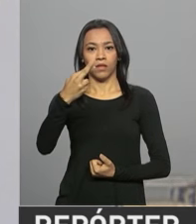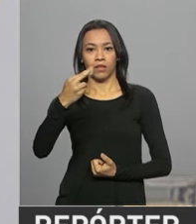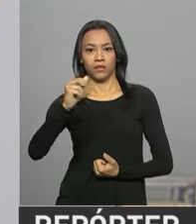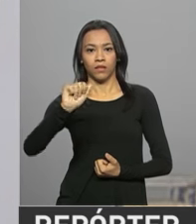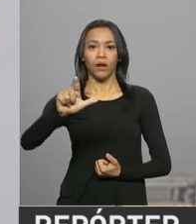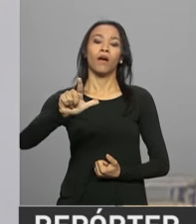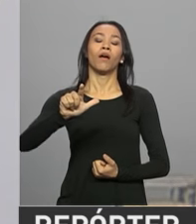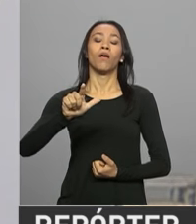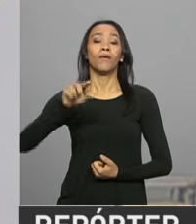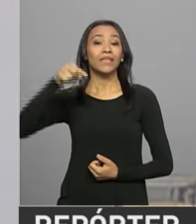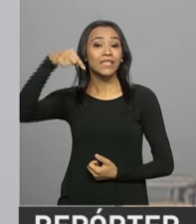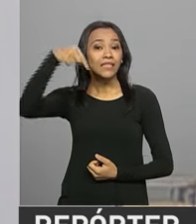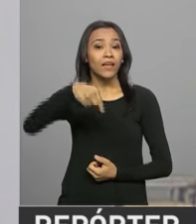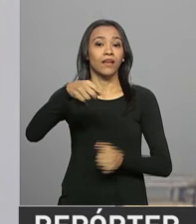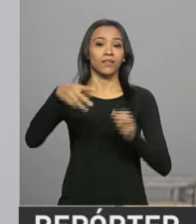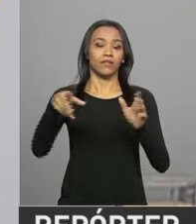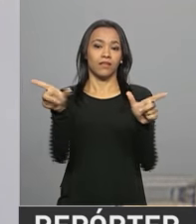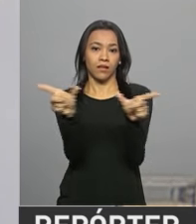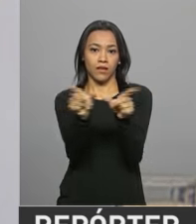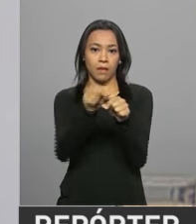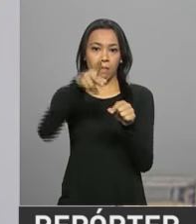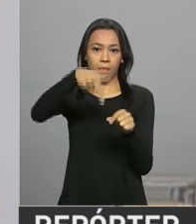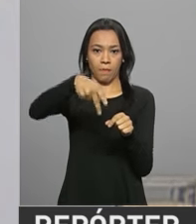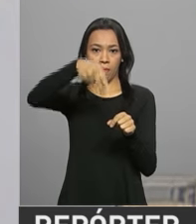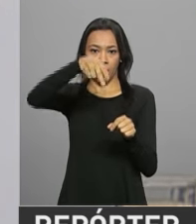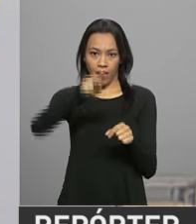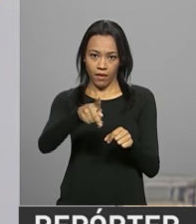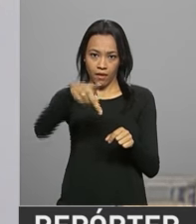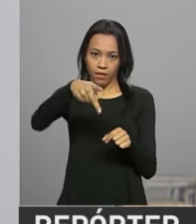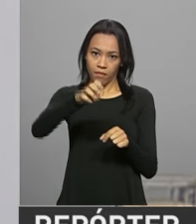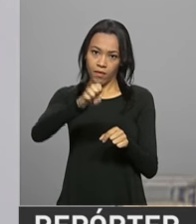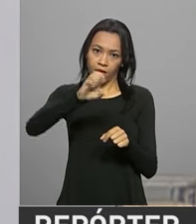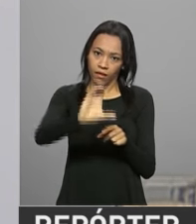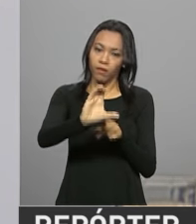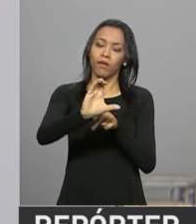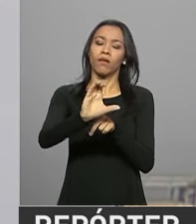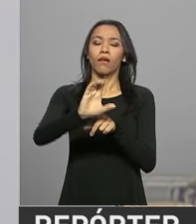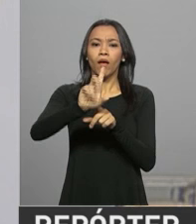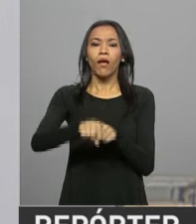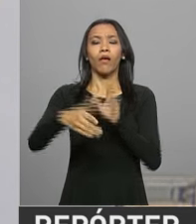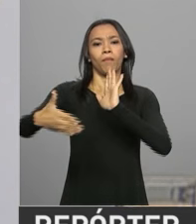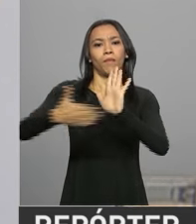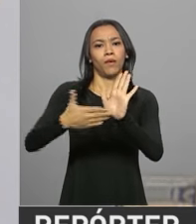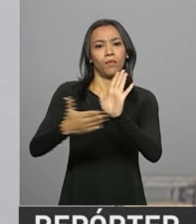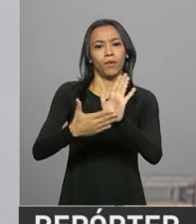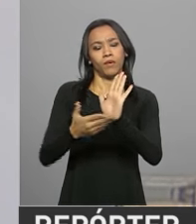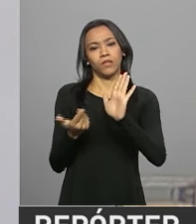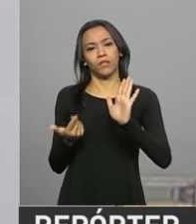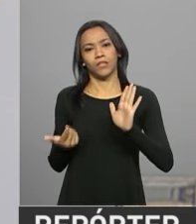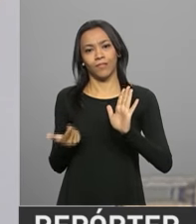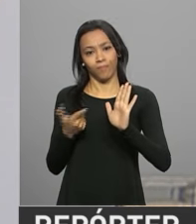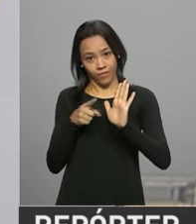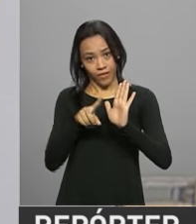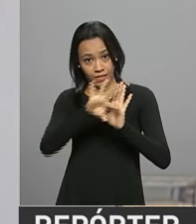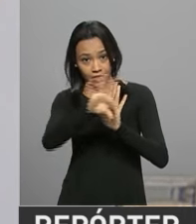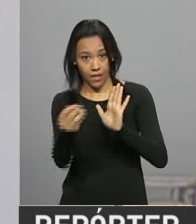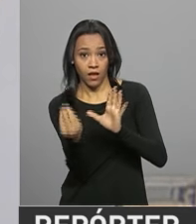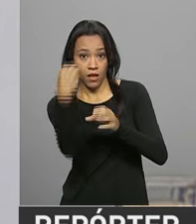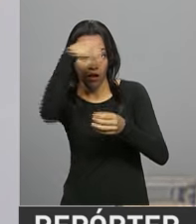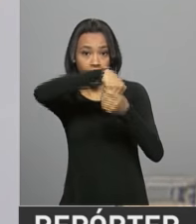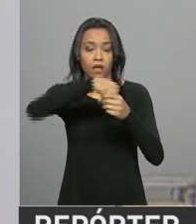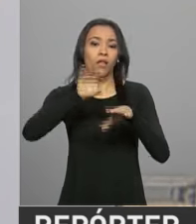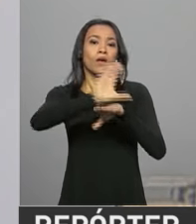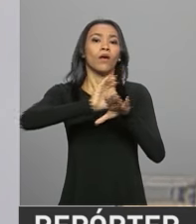nessa PEC será também proposta que seja colocado na Constituição